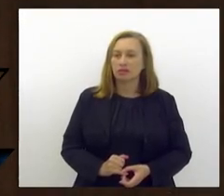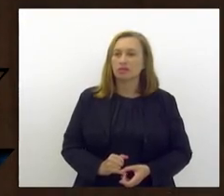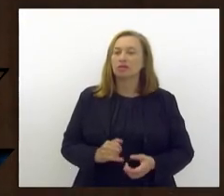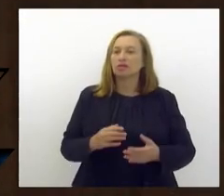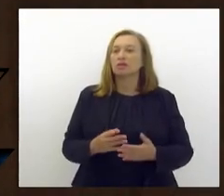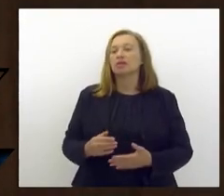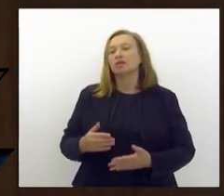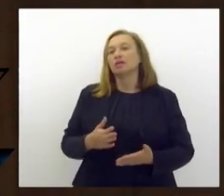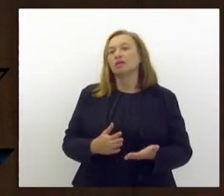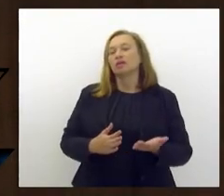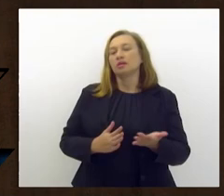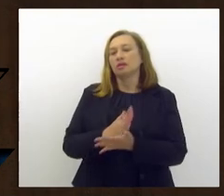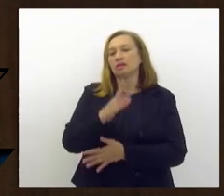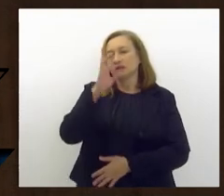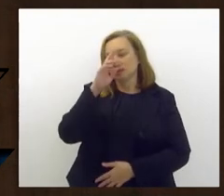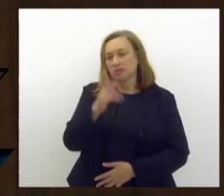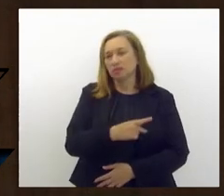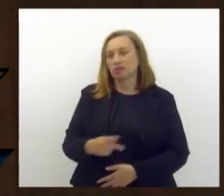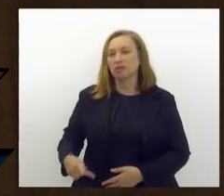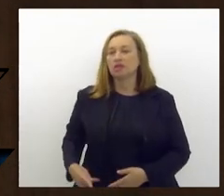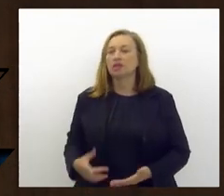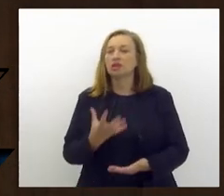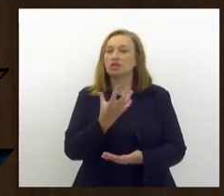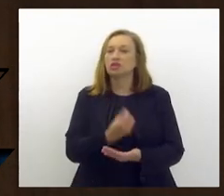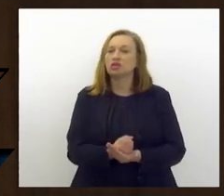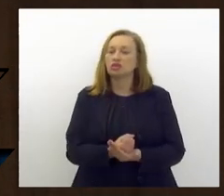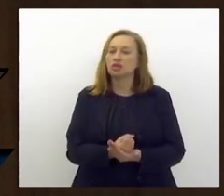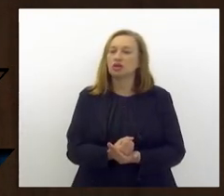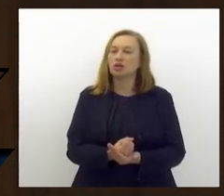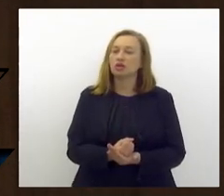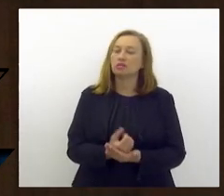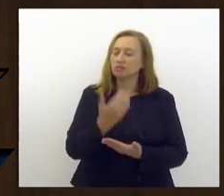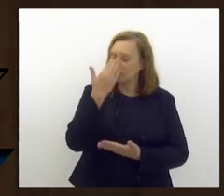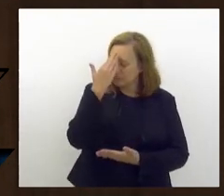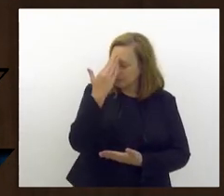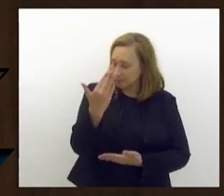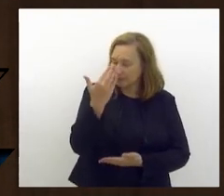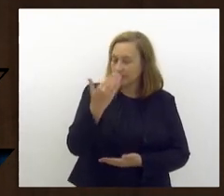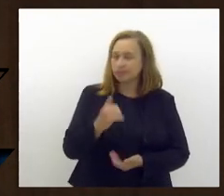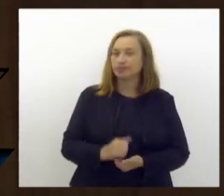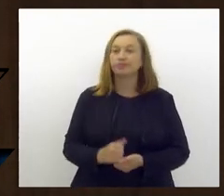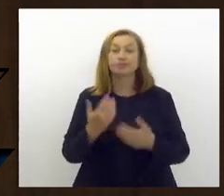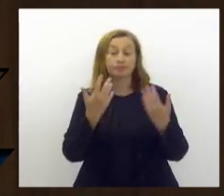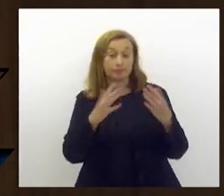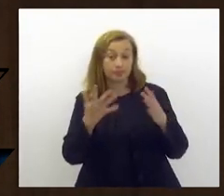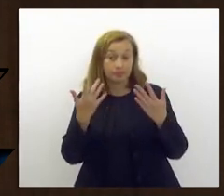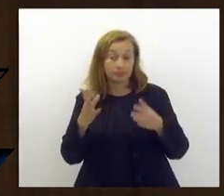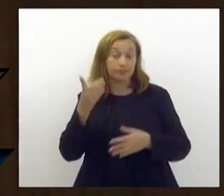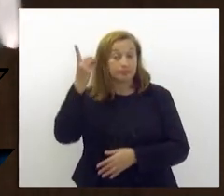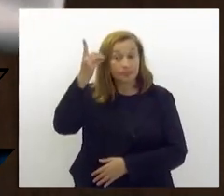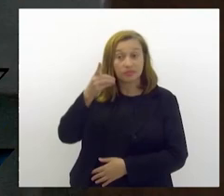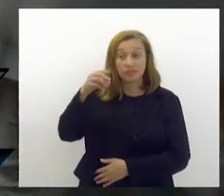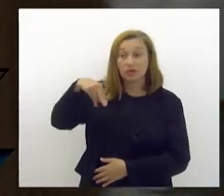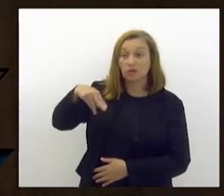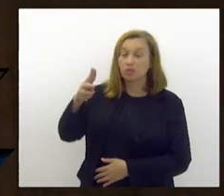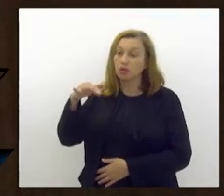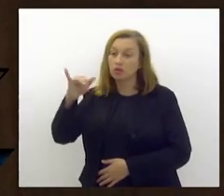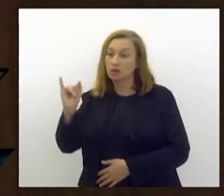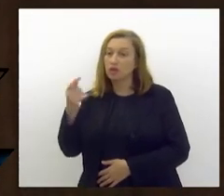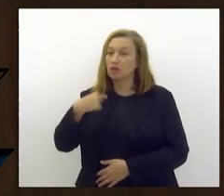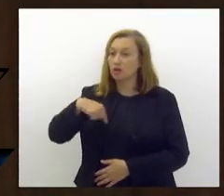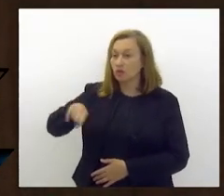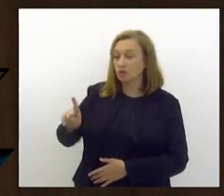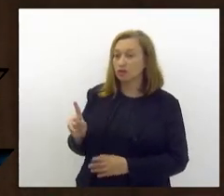Parecer favorável, queria só registrar aqui os meus agradecimentos e parabéns ao deputado Munir, porque eu fui